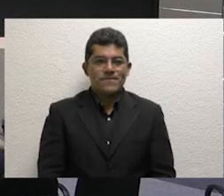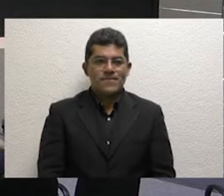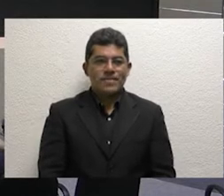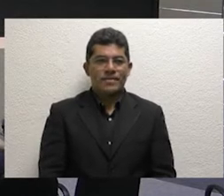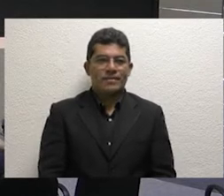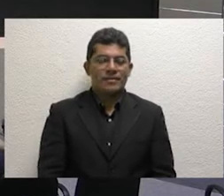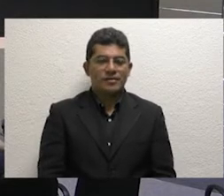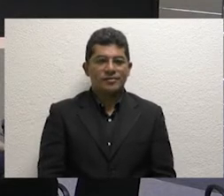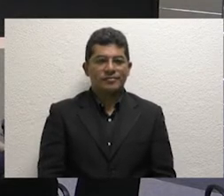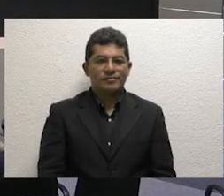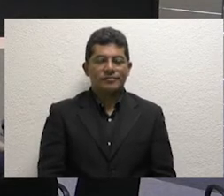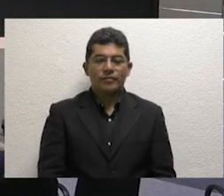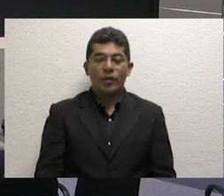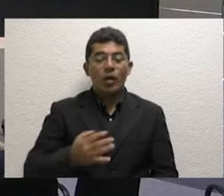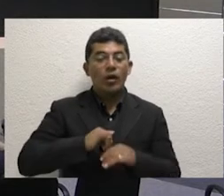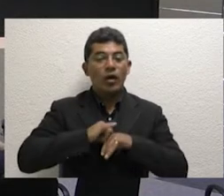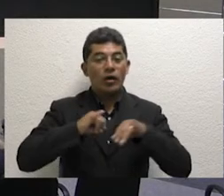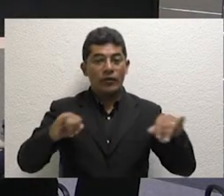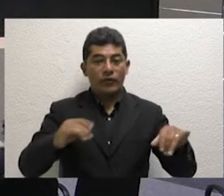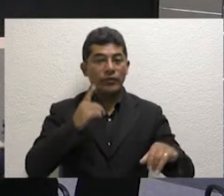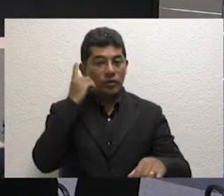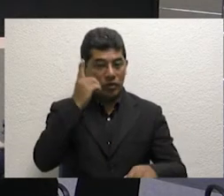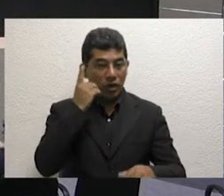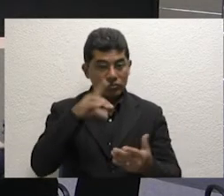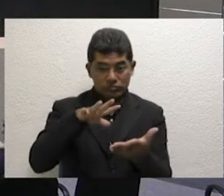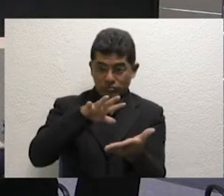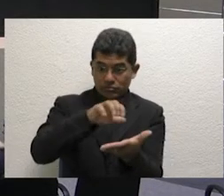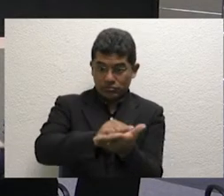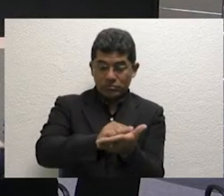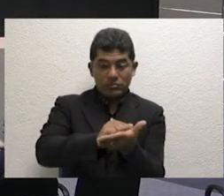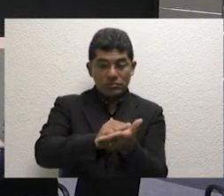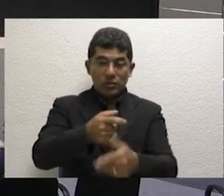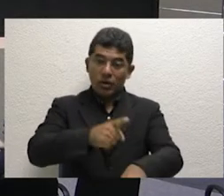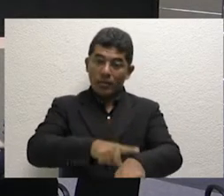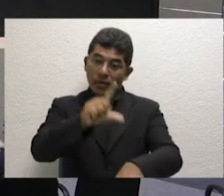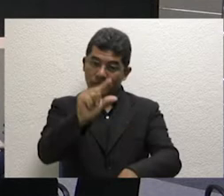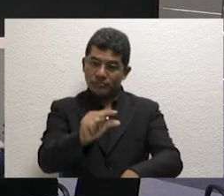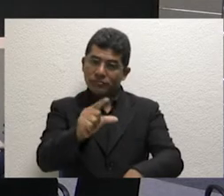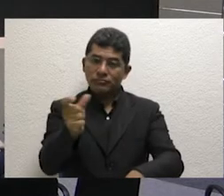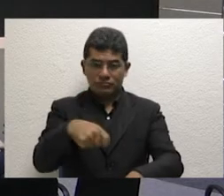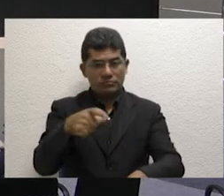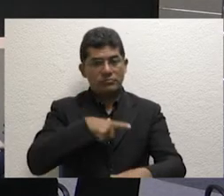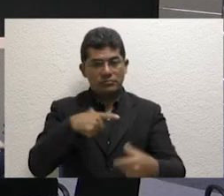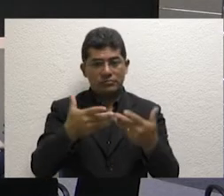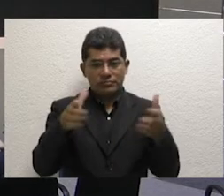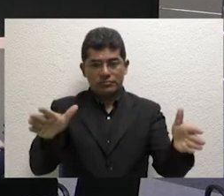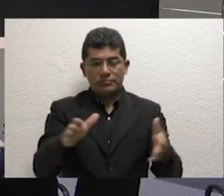Informo aos demais deputados que a inscrição para o pequeno expediente ainda está aberta.